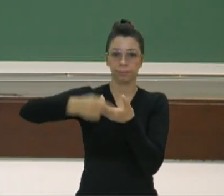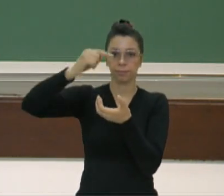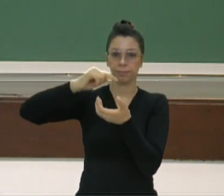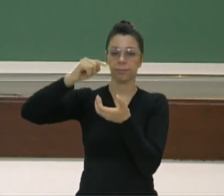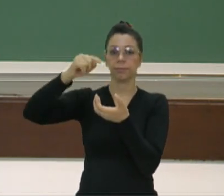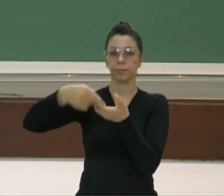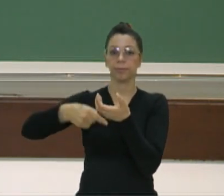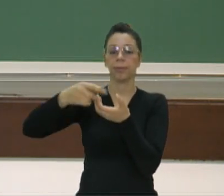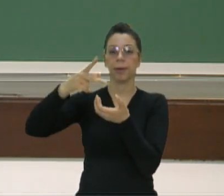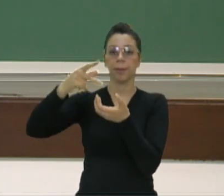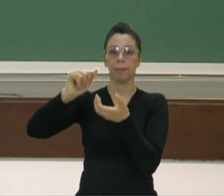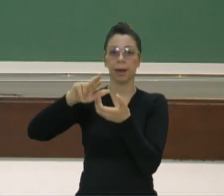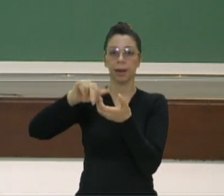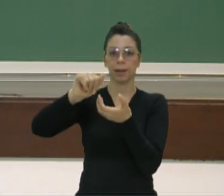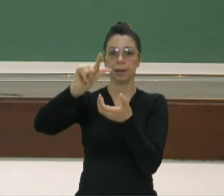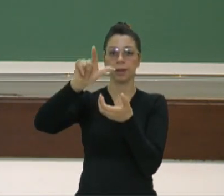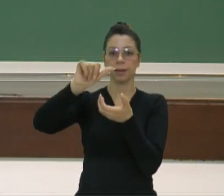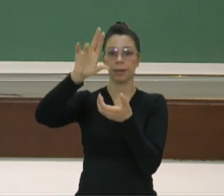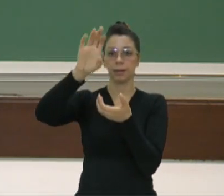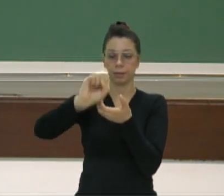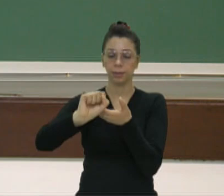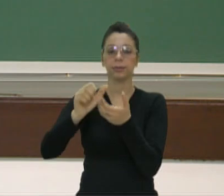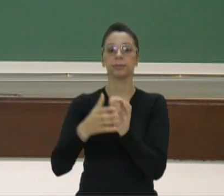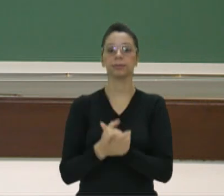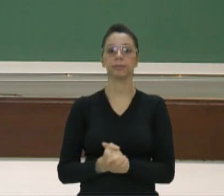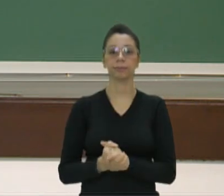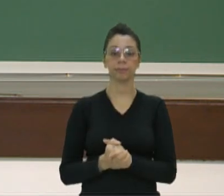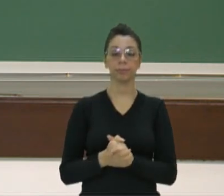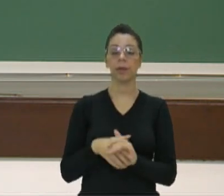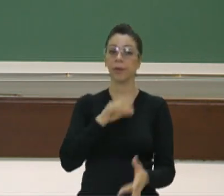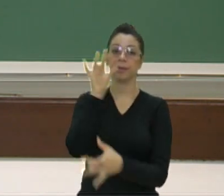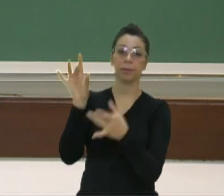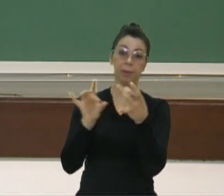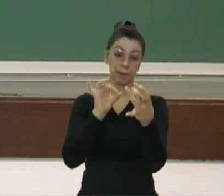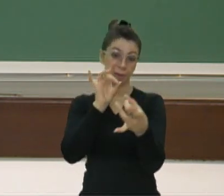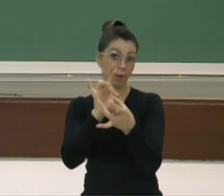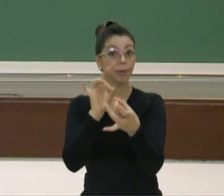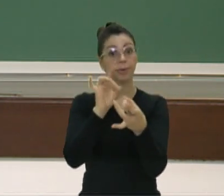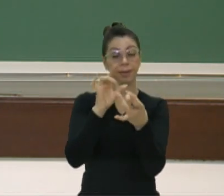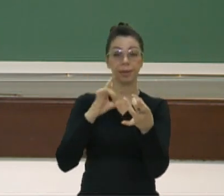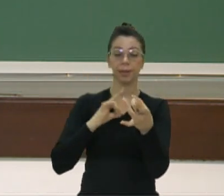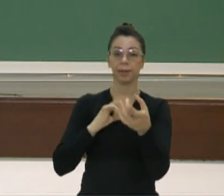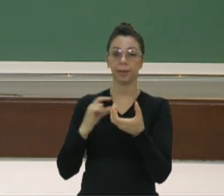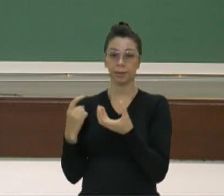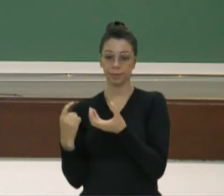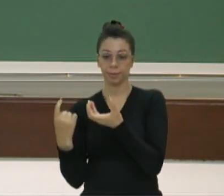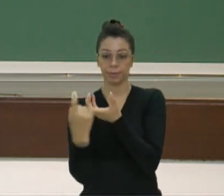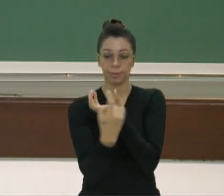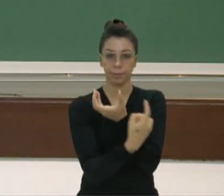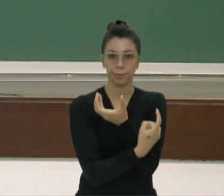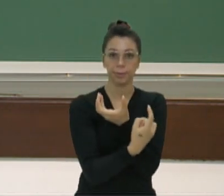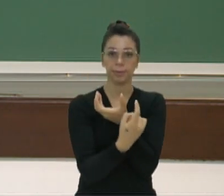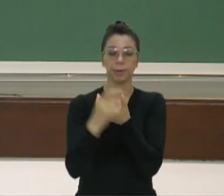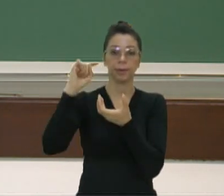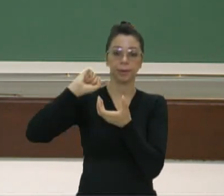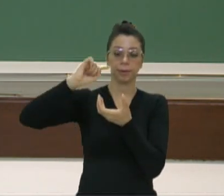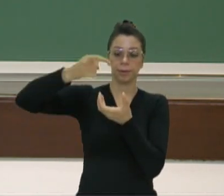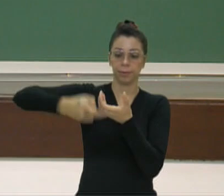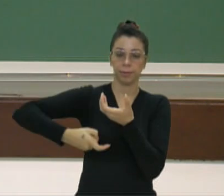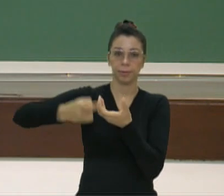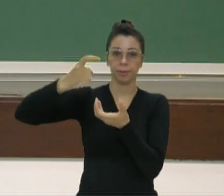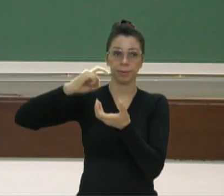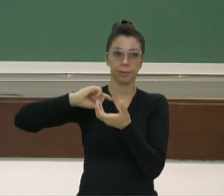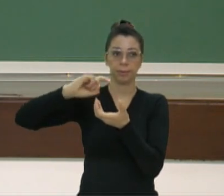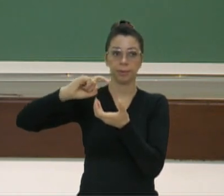Mas algumas são as mais especiais, recebem até nome. Nós vamos ter em linhas paralelas, a principal é a linha